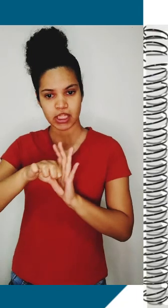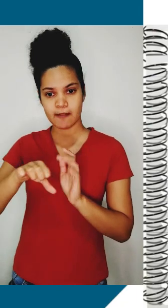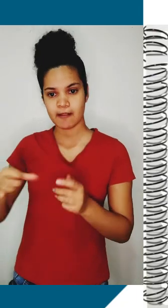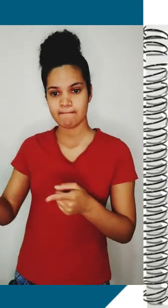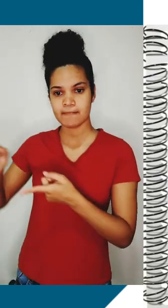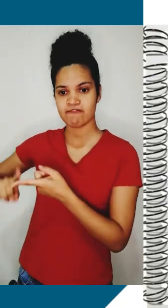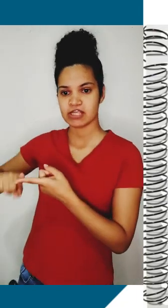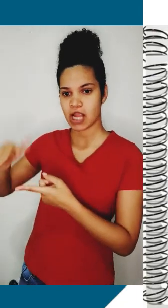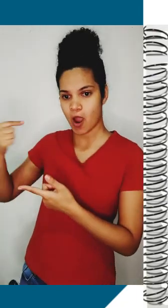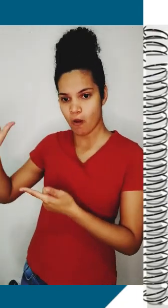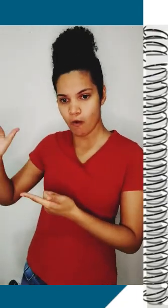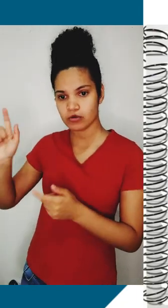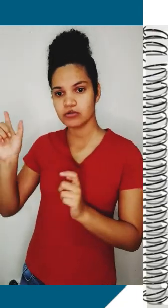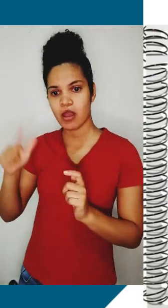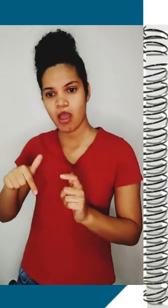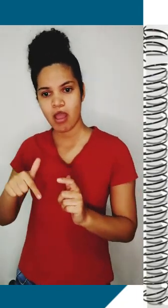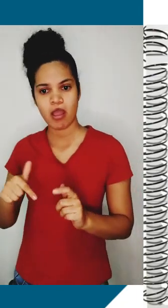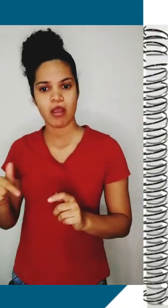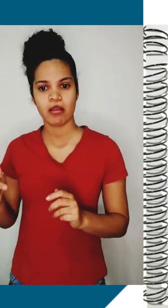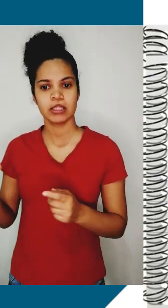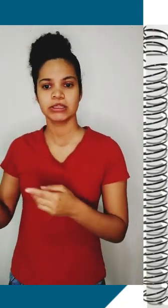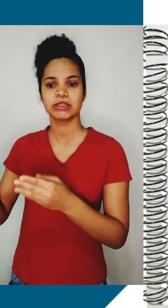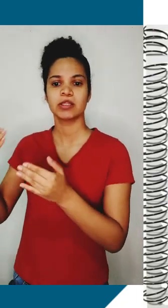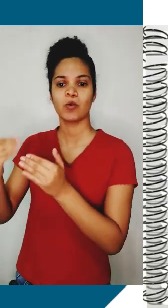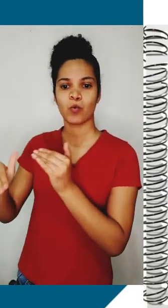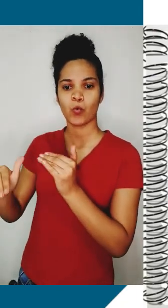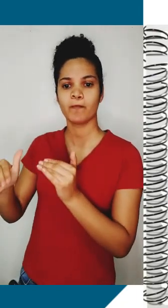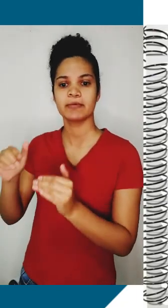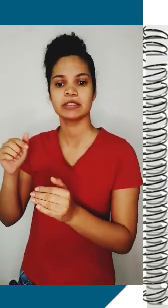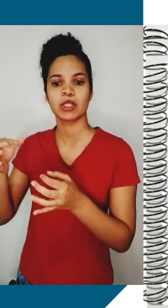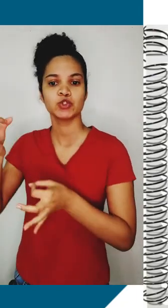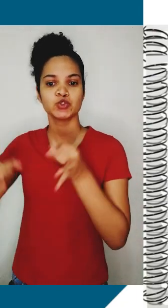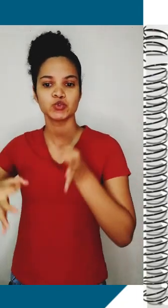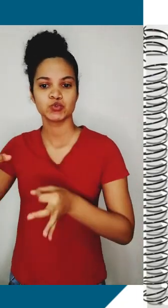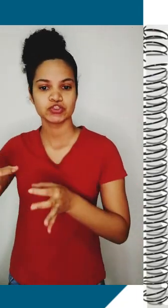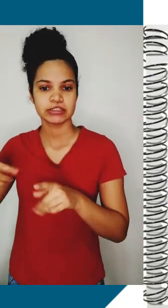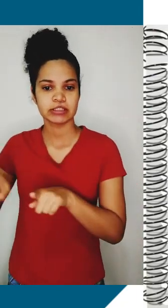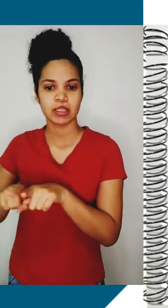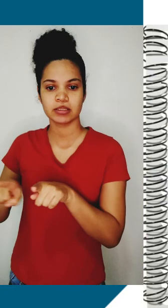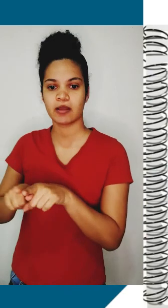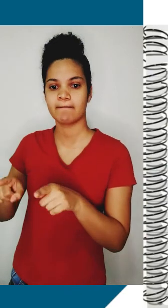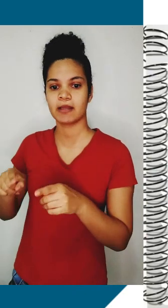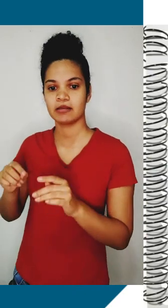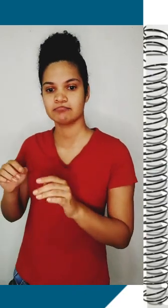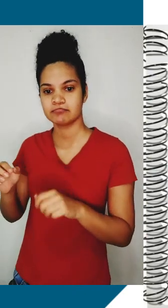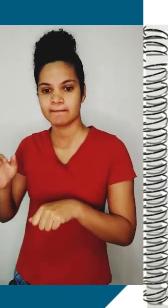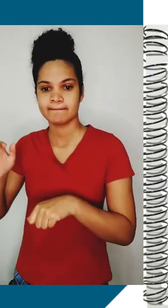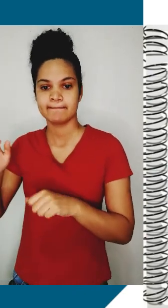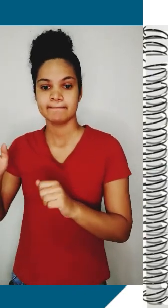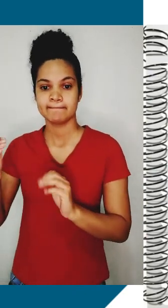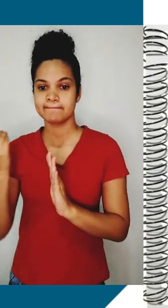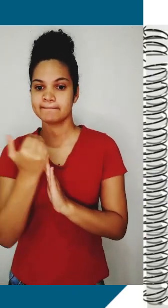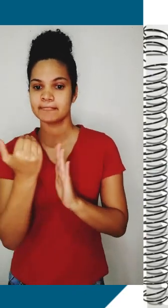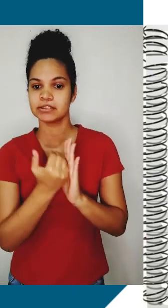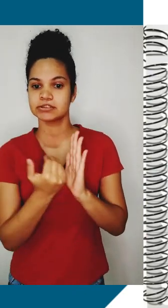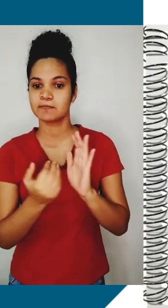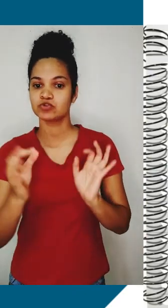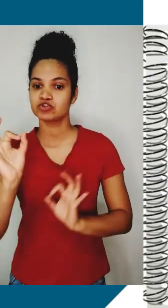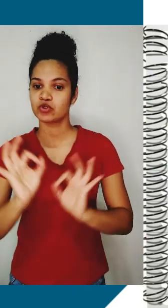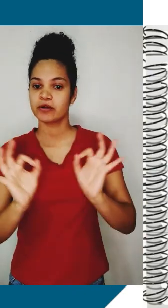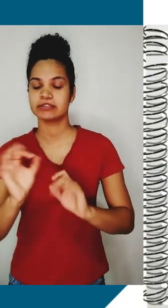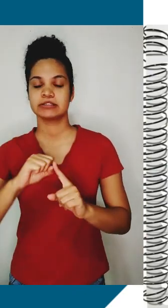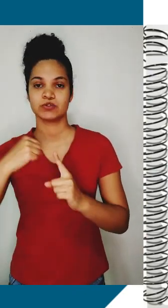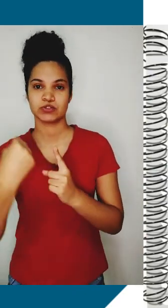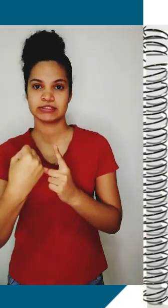noção de justiça e fere os princípios da organização social. Percebo que nenhuma das 2 teses eu respondi com sim ou não